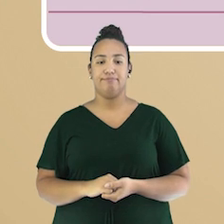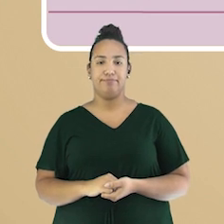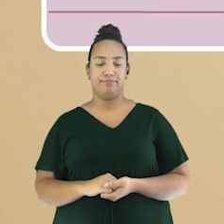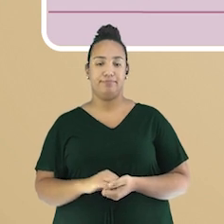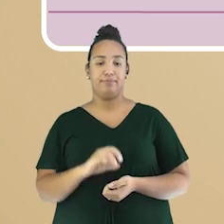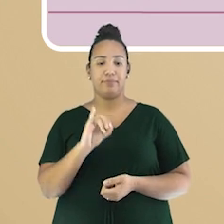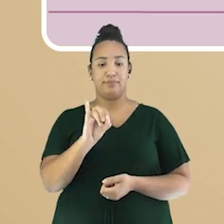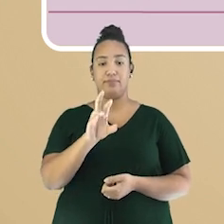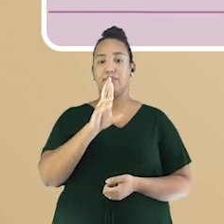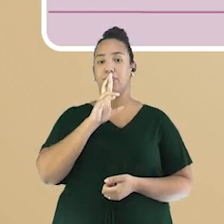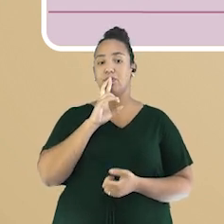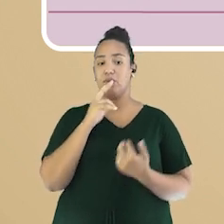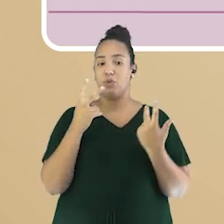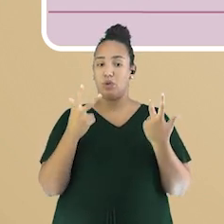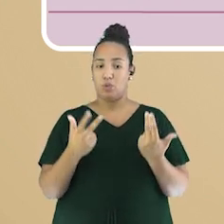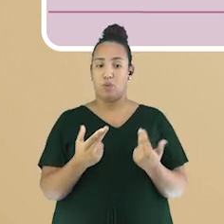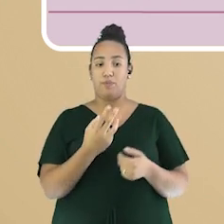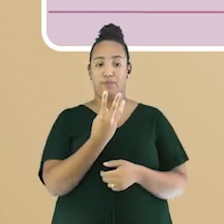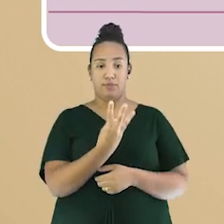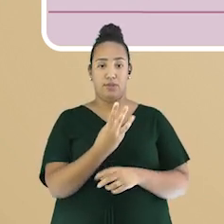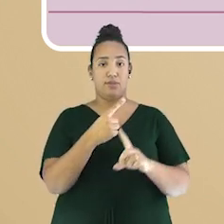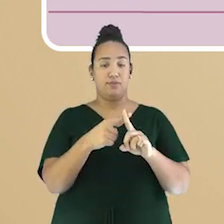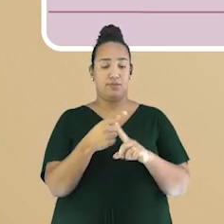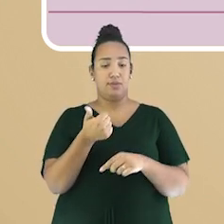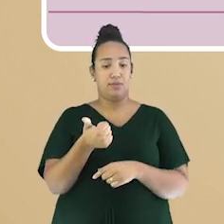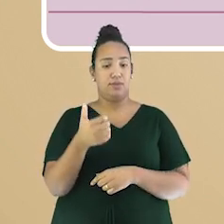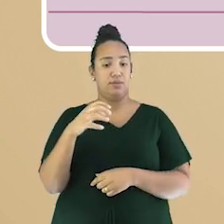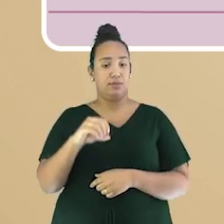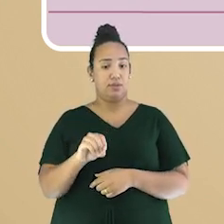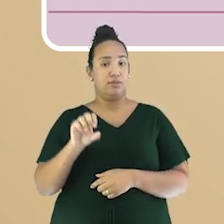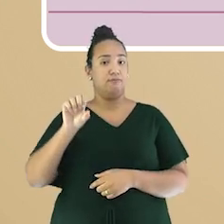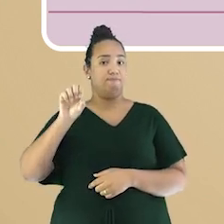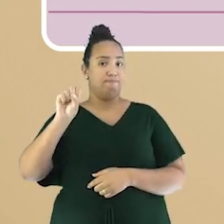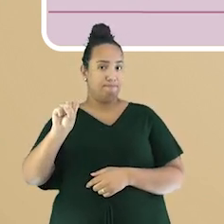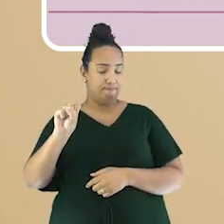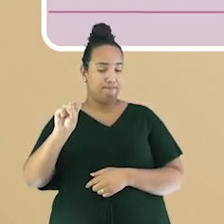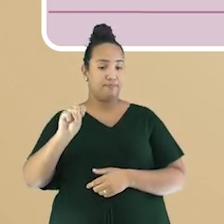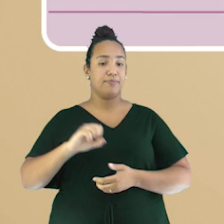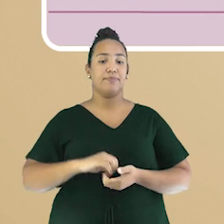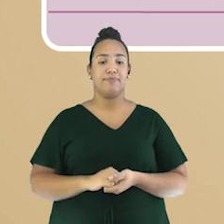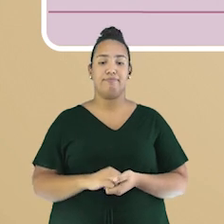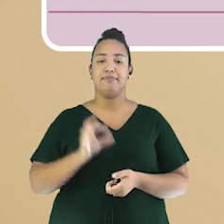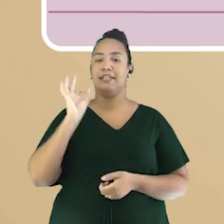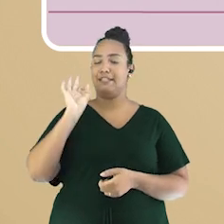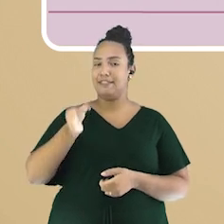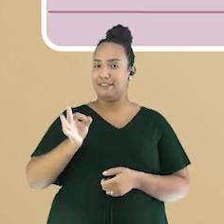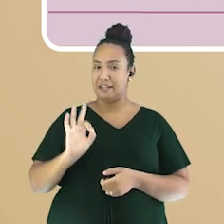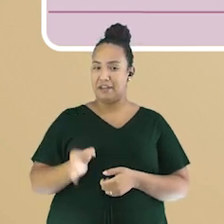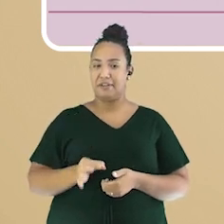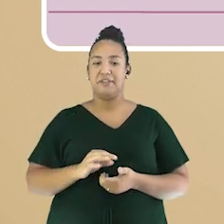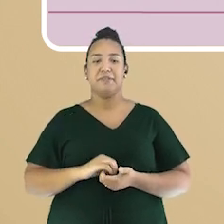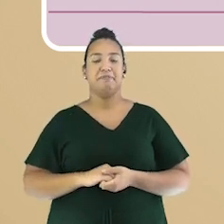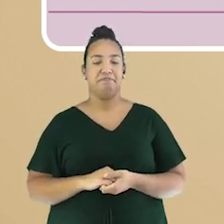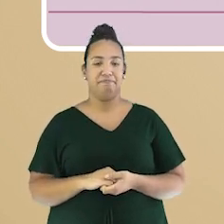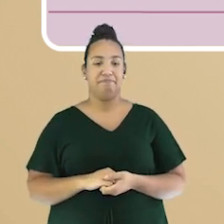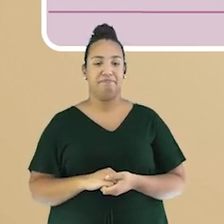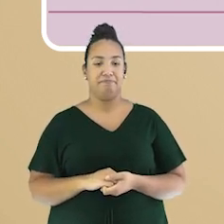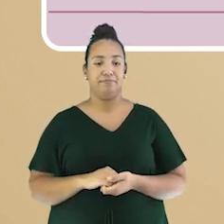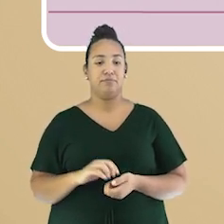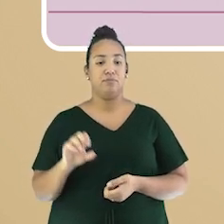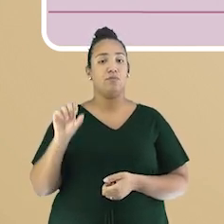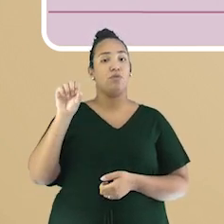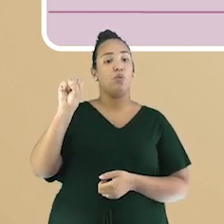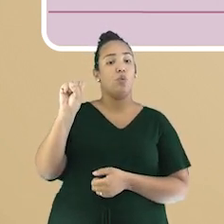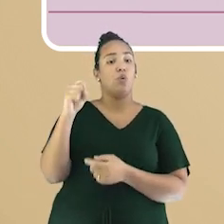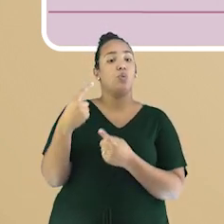Respondeu dessa forma: 3 vezes 10 elevado à oitava potência, acertou. E é a oitava potência